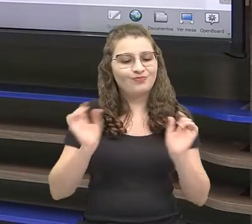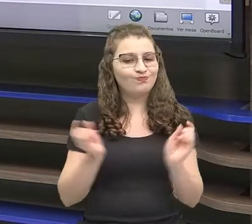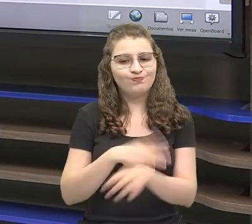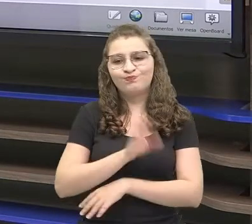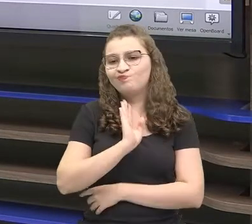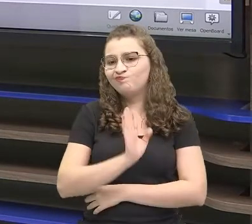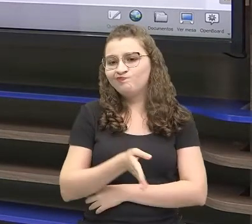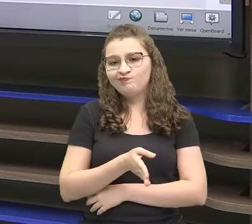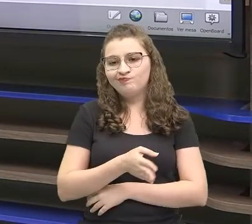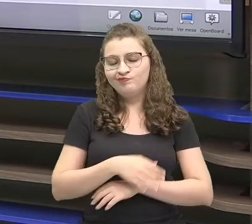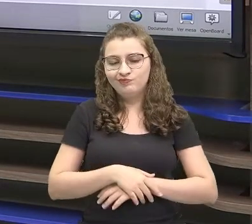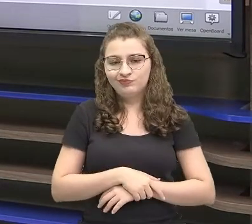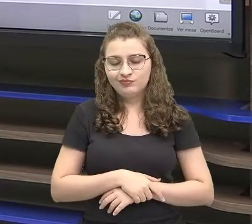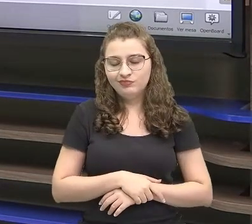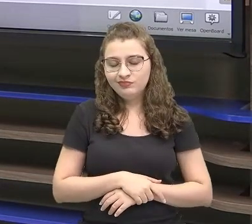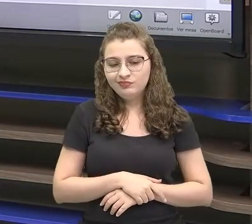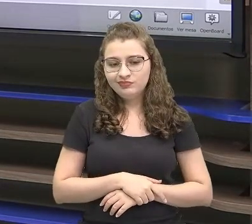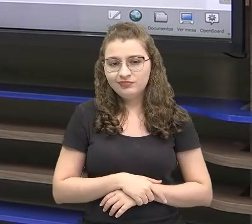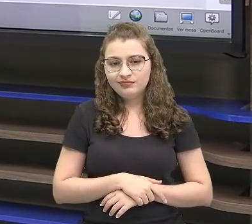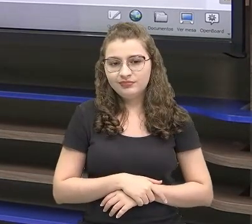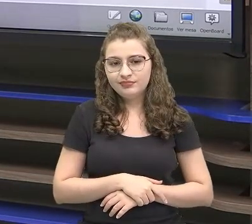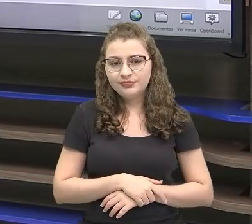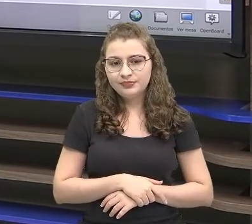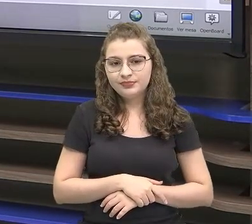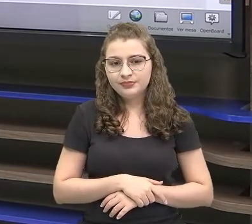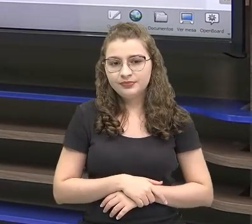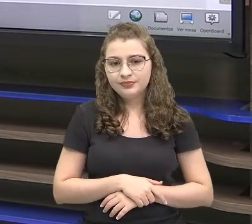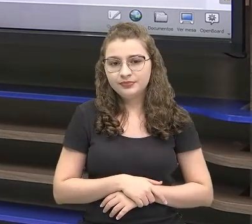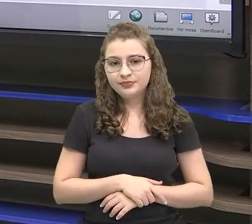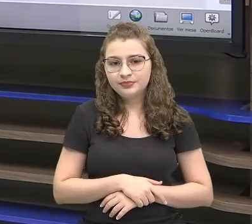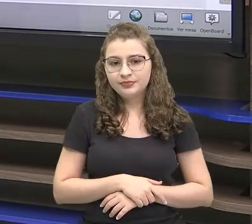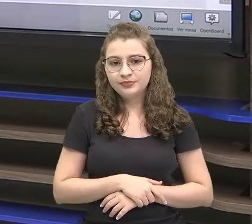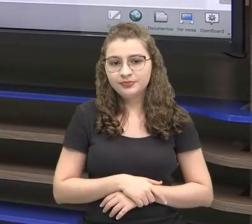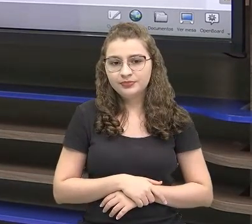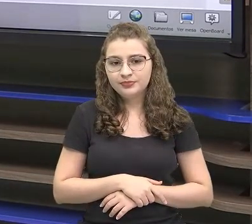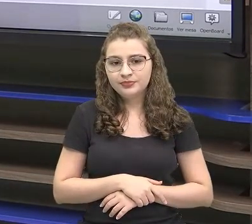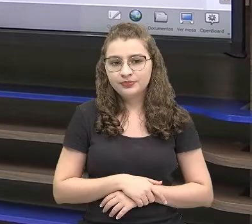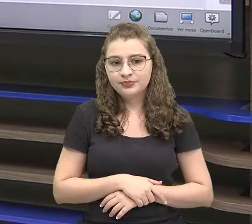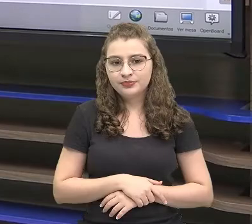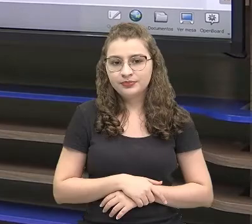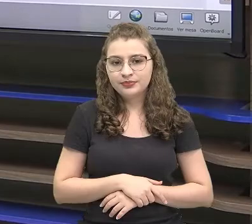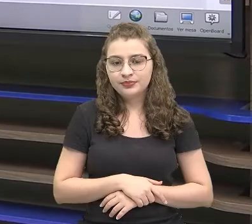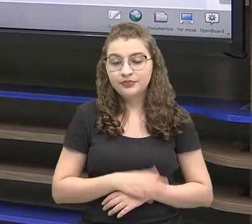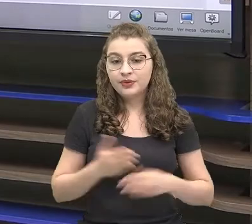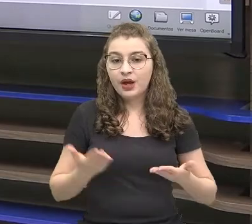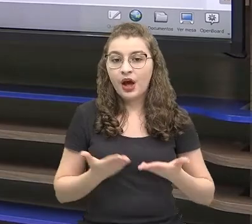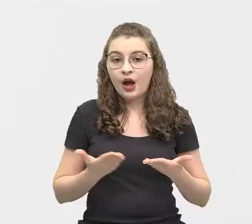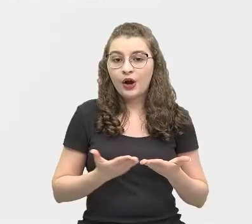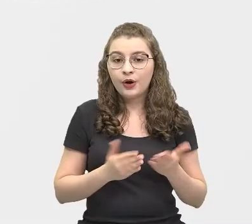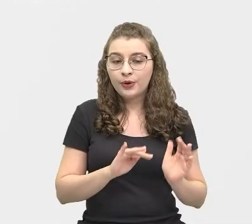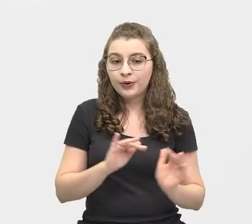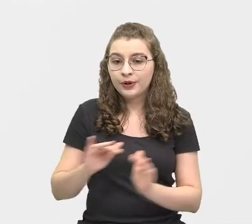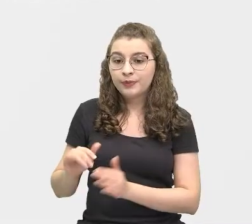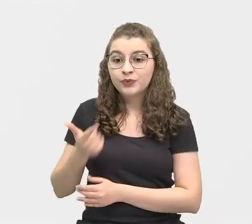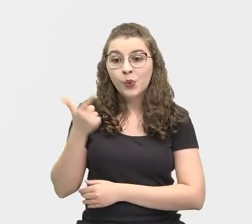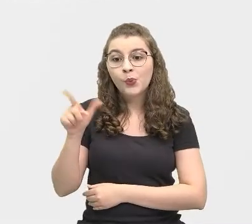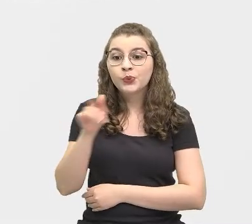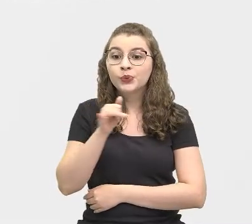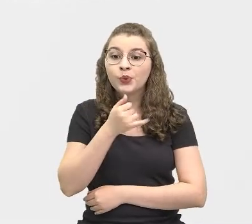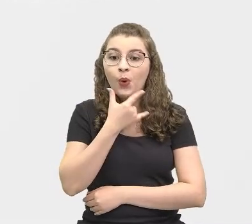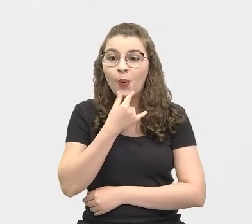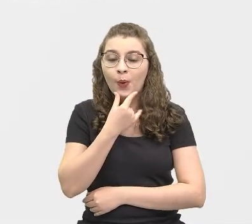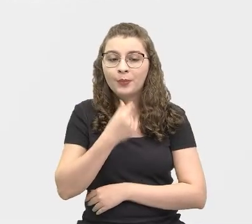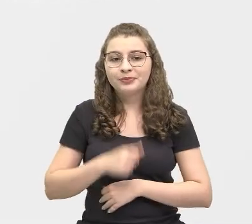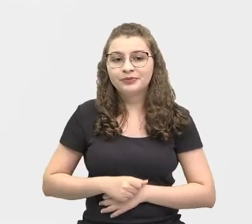sertanejo, nessa situação não tem como dar certo, segundo ele. Vamos ao Lima Barreto? Olha só.